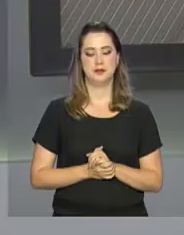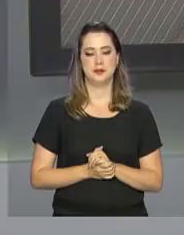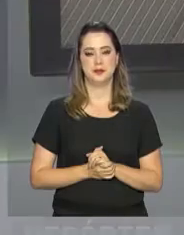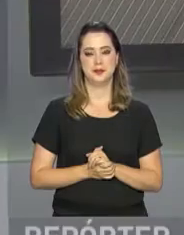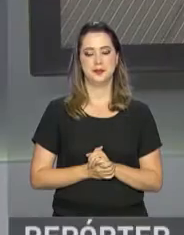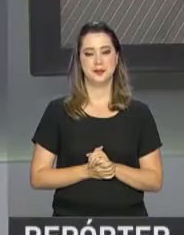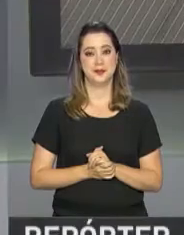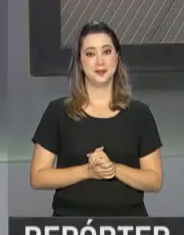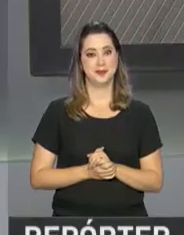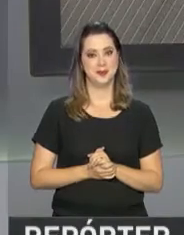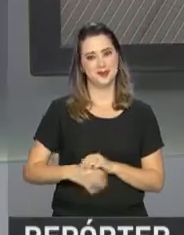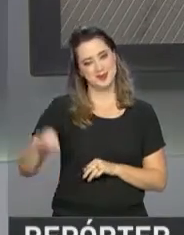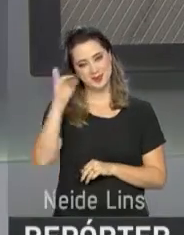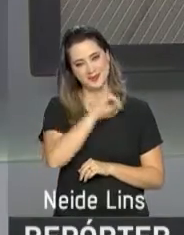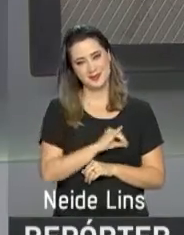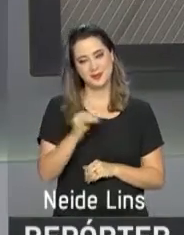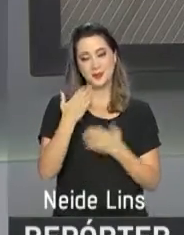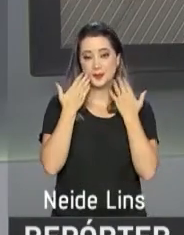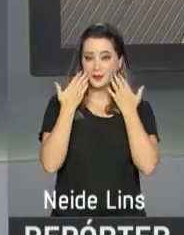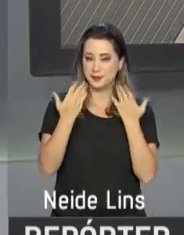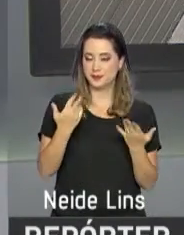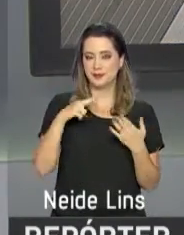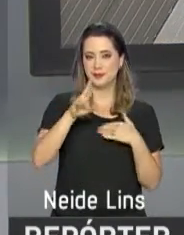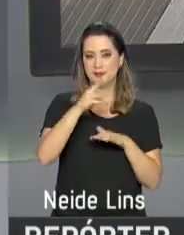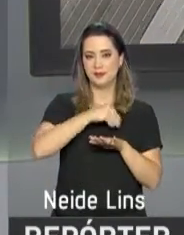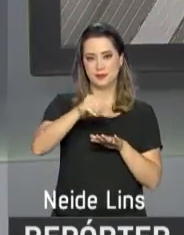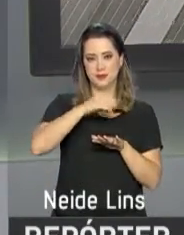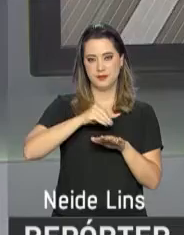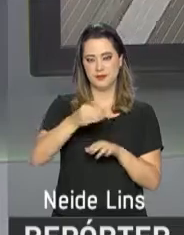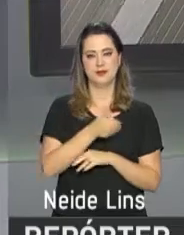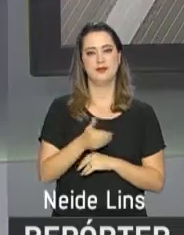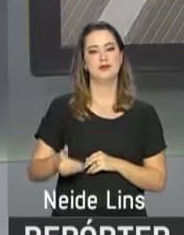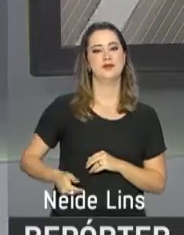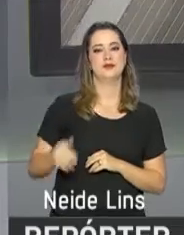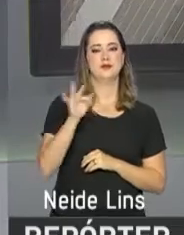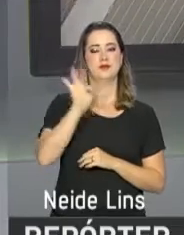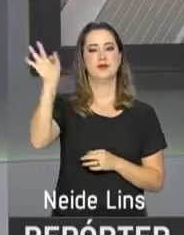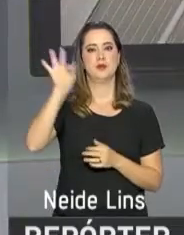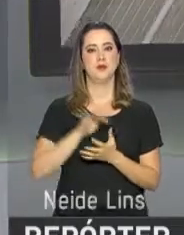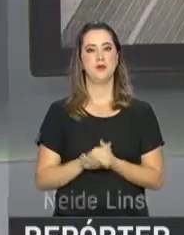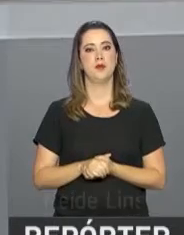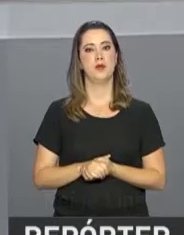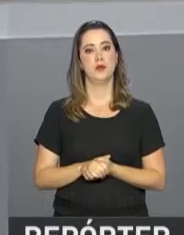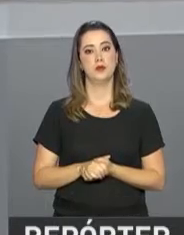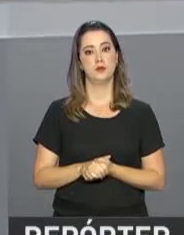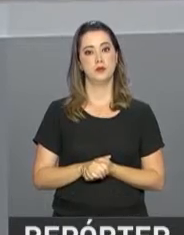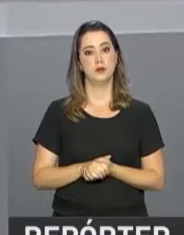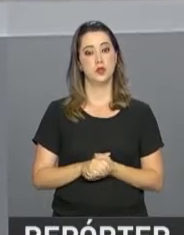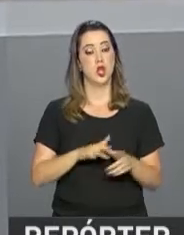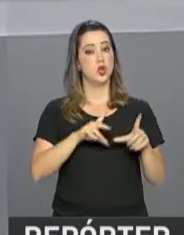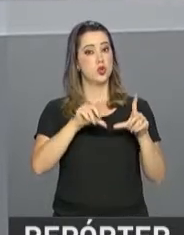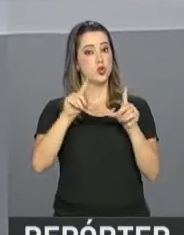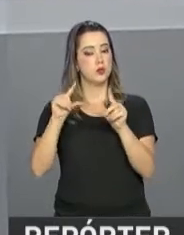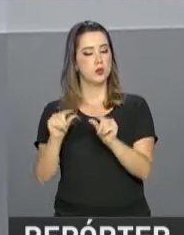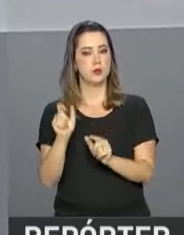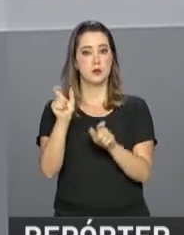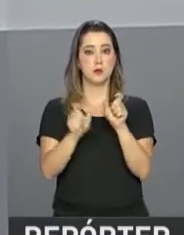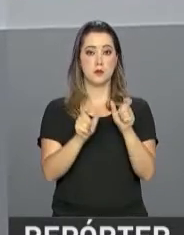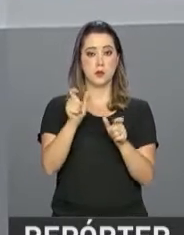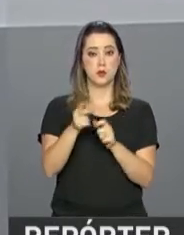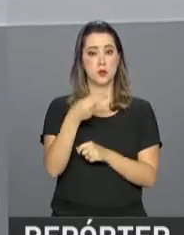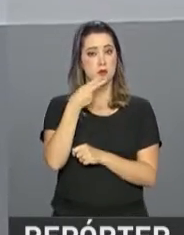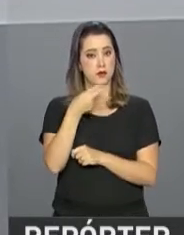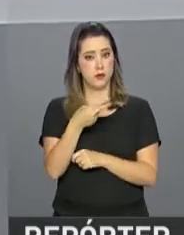o la no ar mais um repórter nbr com as notícias do governo federal segue em queda o número de